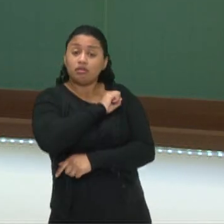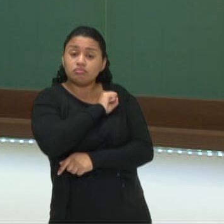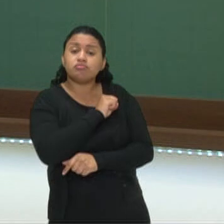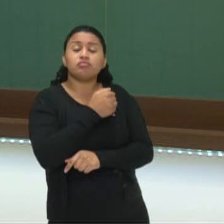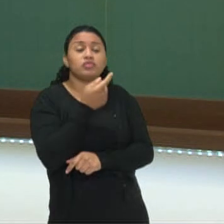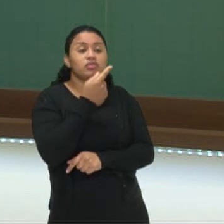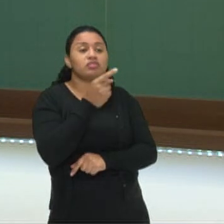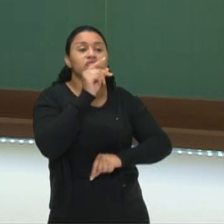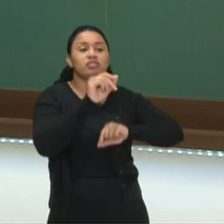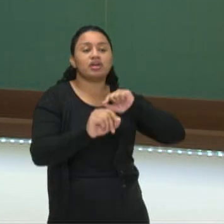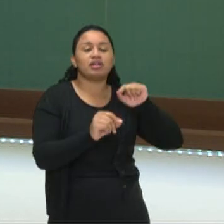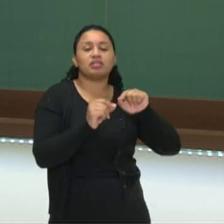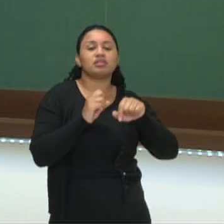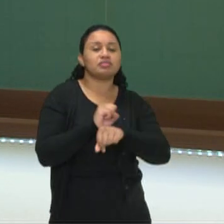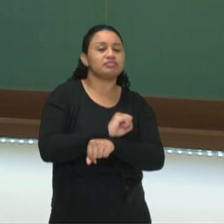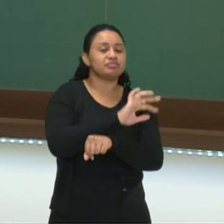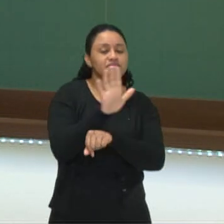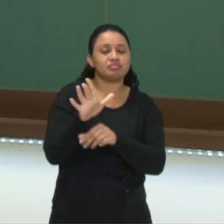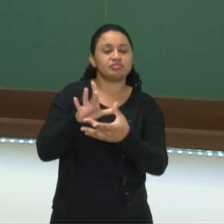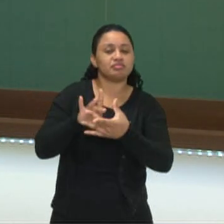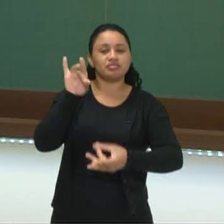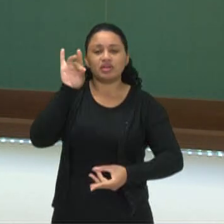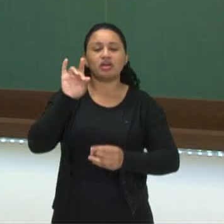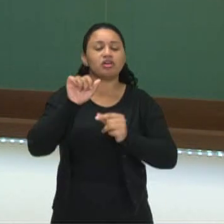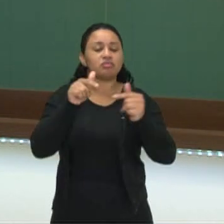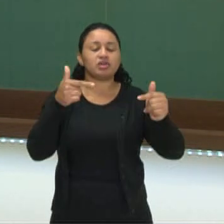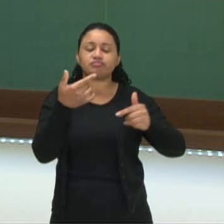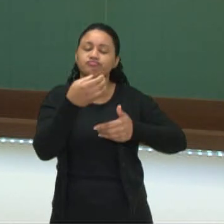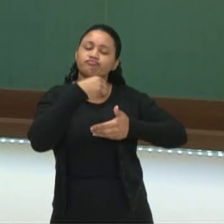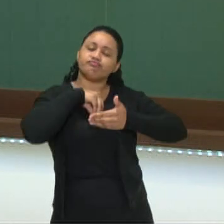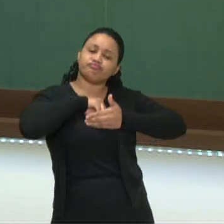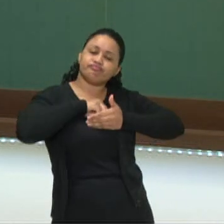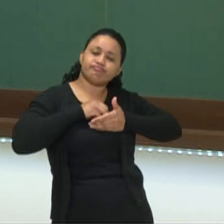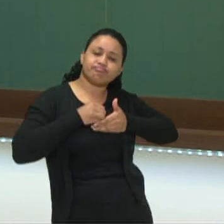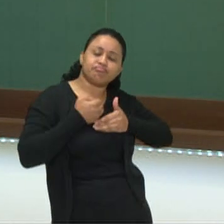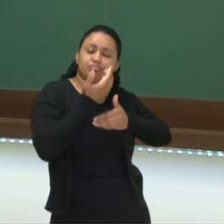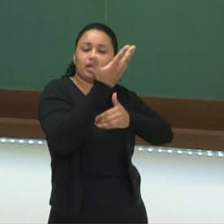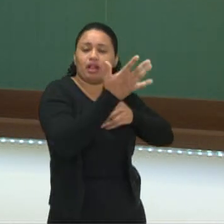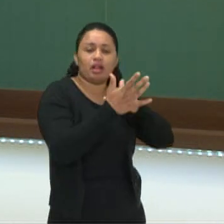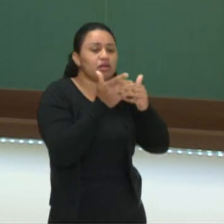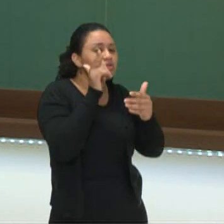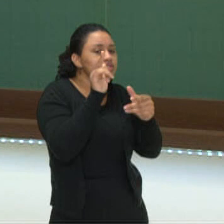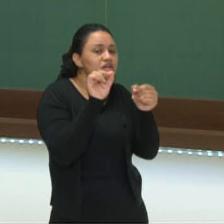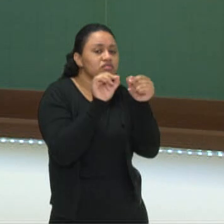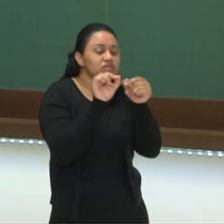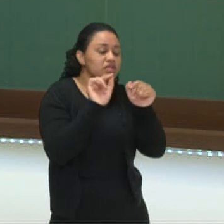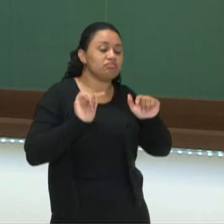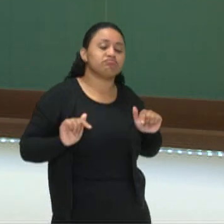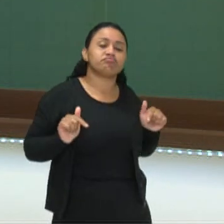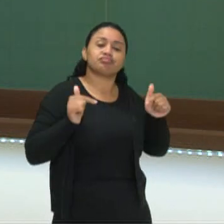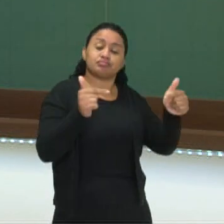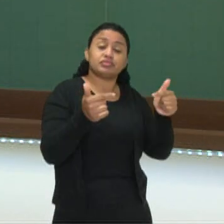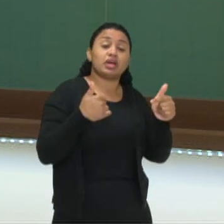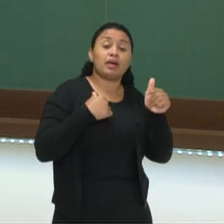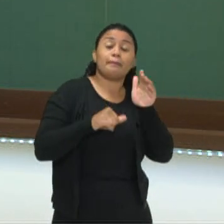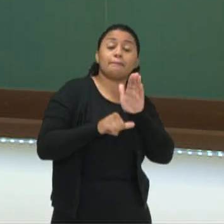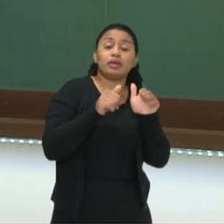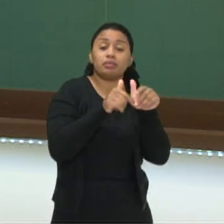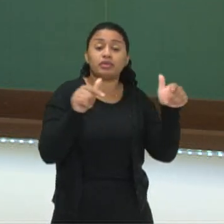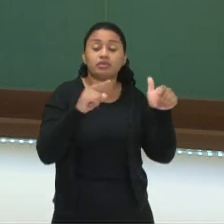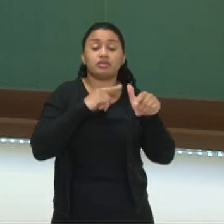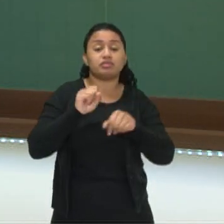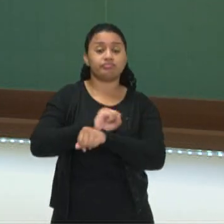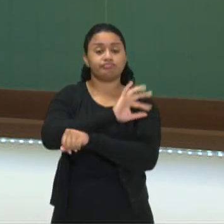do expressionismo abstrato. Uma coisa que vem de dentro e faz uma coisa de muito ação. Esse é o primeiro estilo dentro do